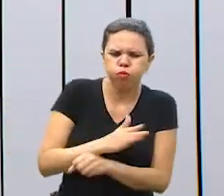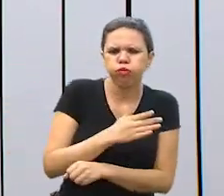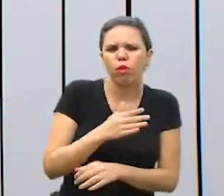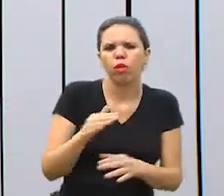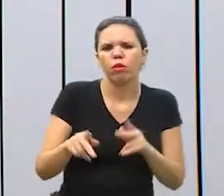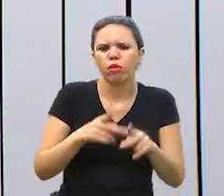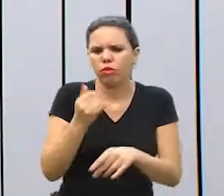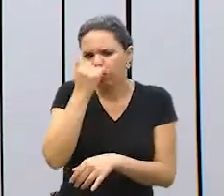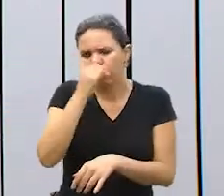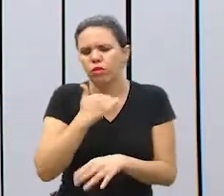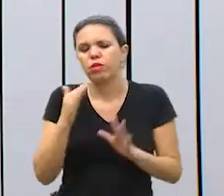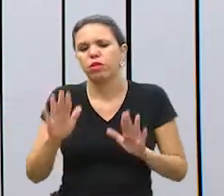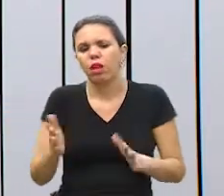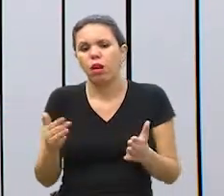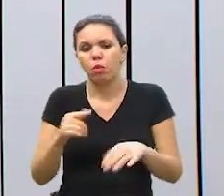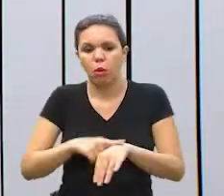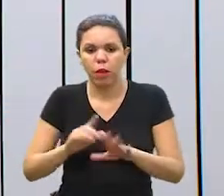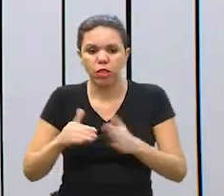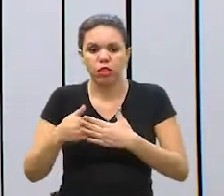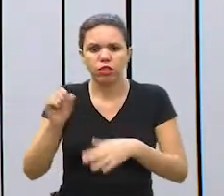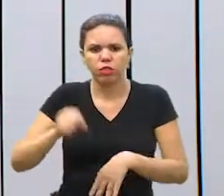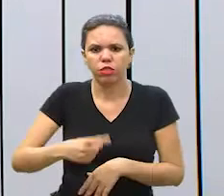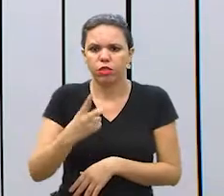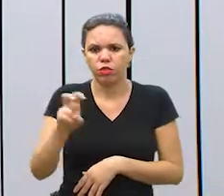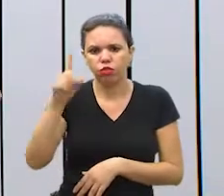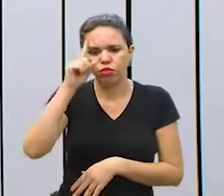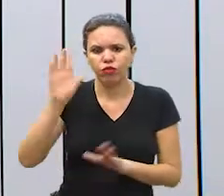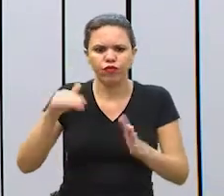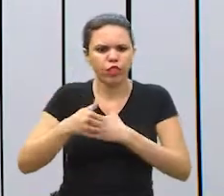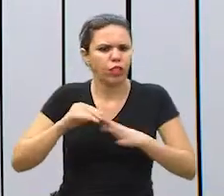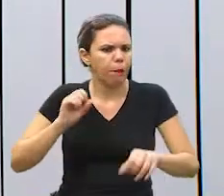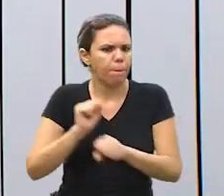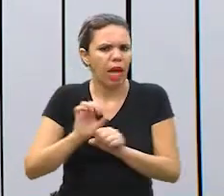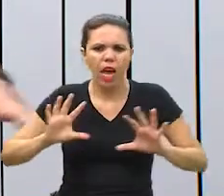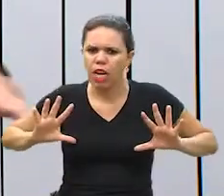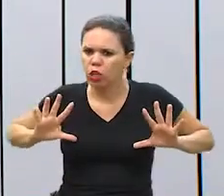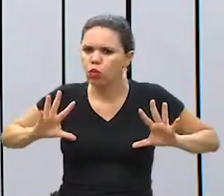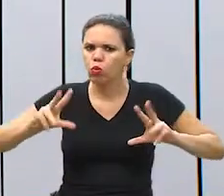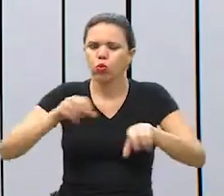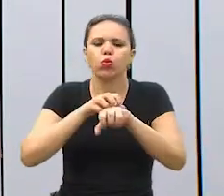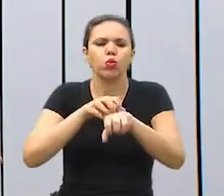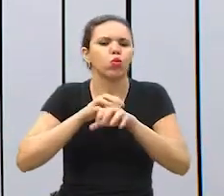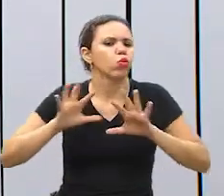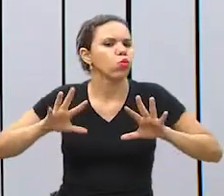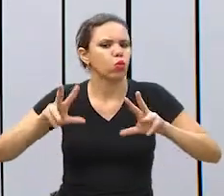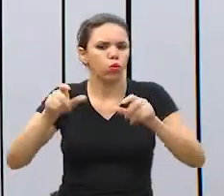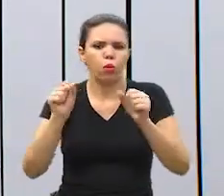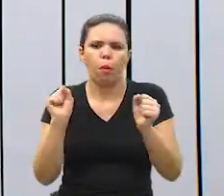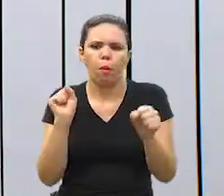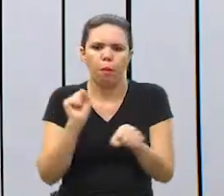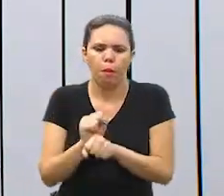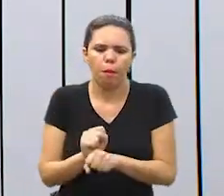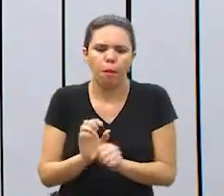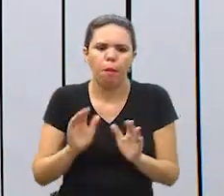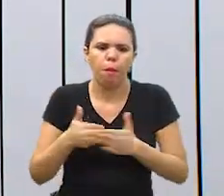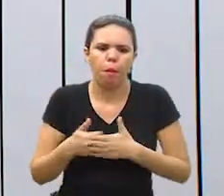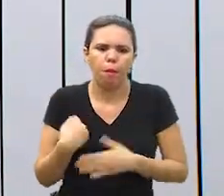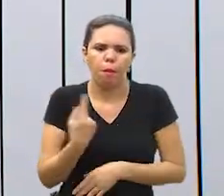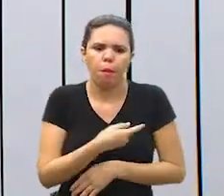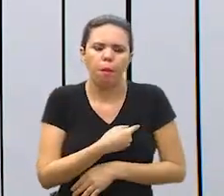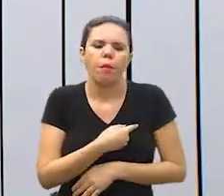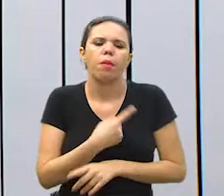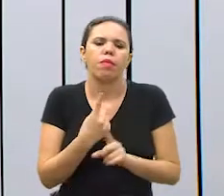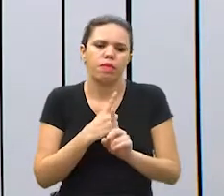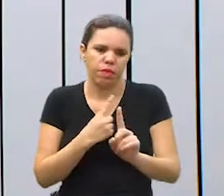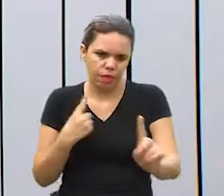sim seria o momento de fechar tudo. 15 dias, fecha tudo, para transporte, para tudo. Vamos parar tudo para a gente ter